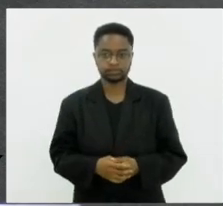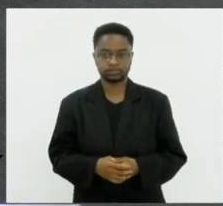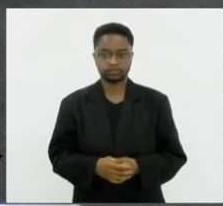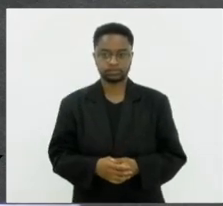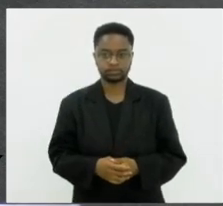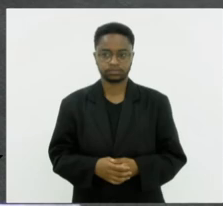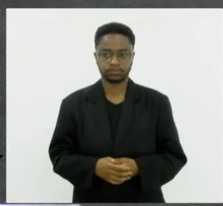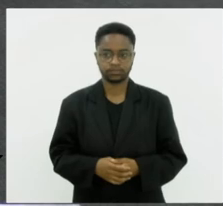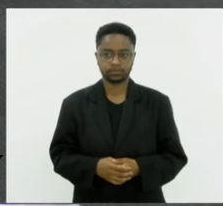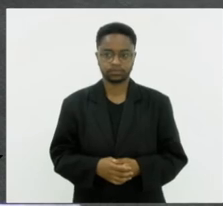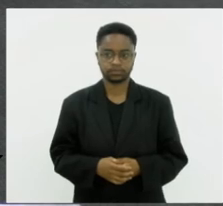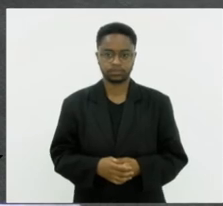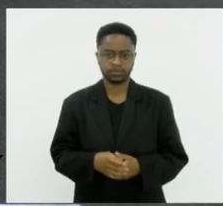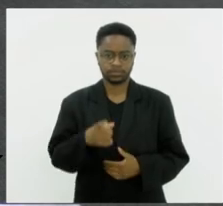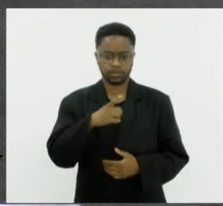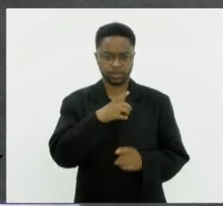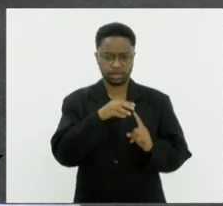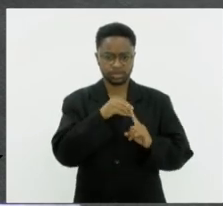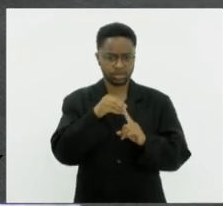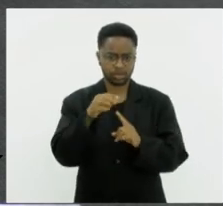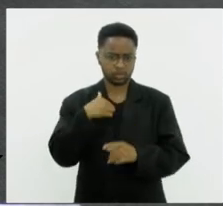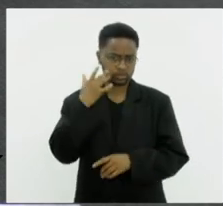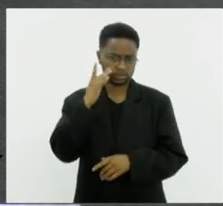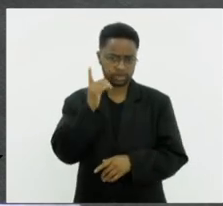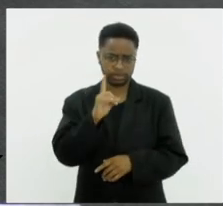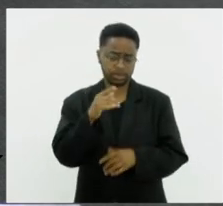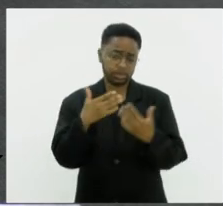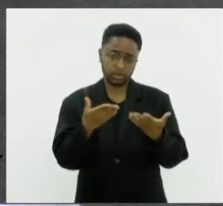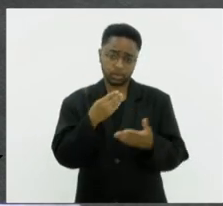Tem destaque? Eu não sabia. Então não podia